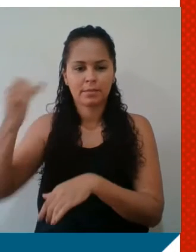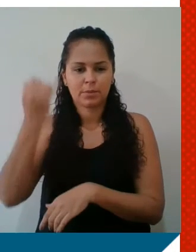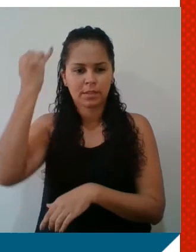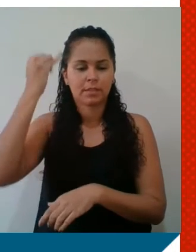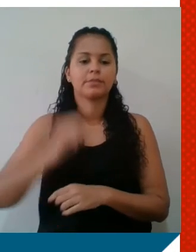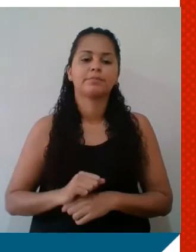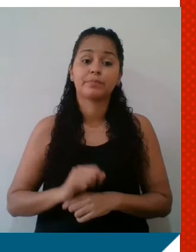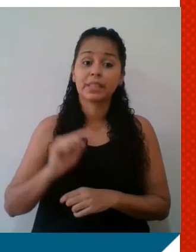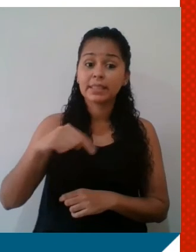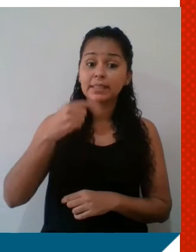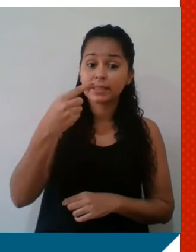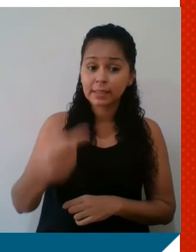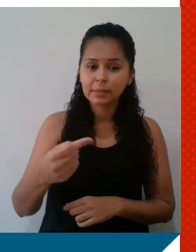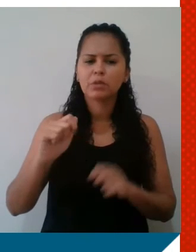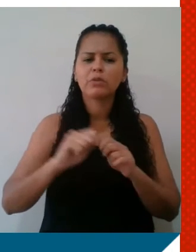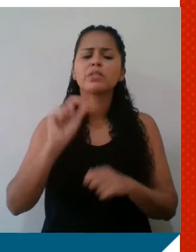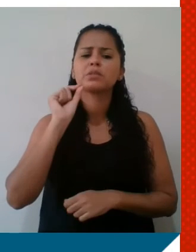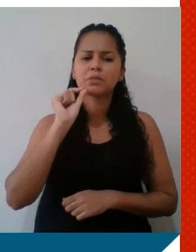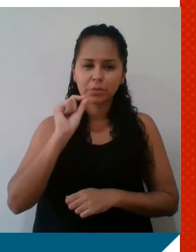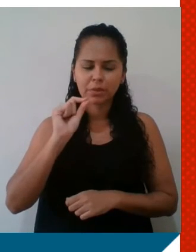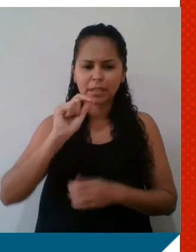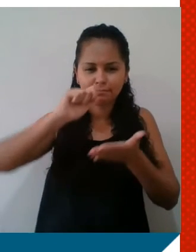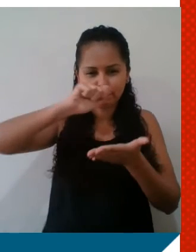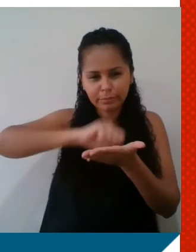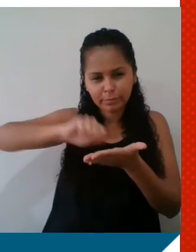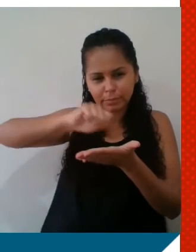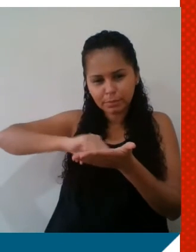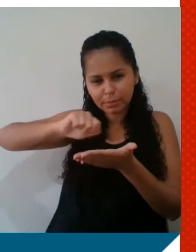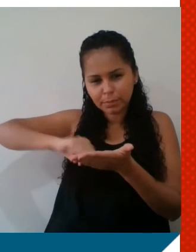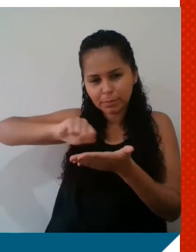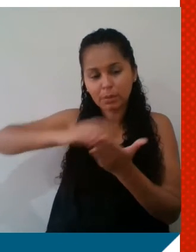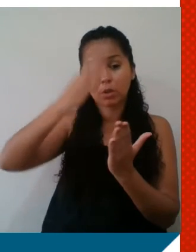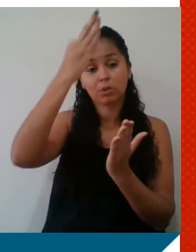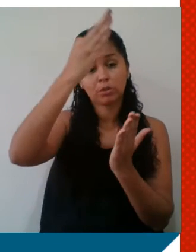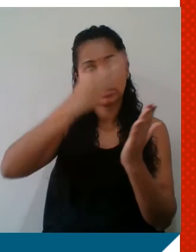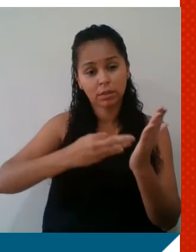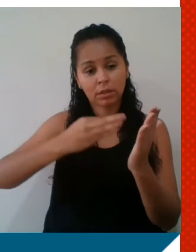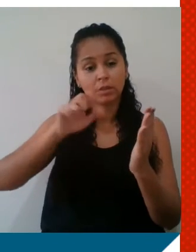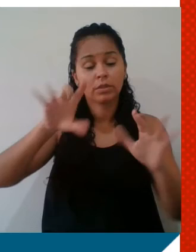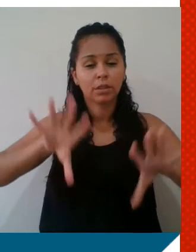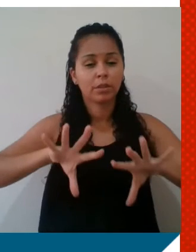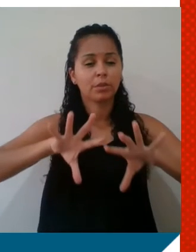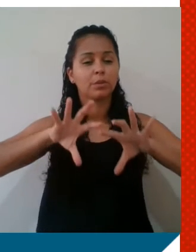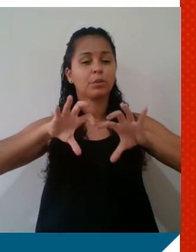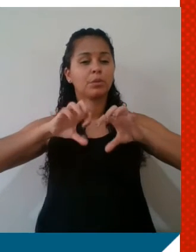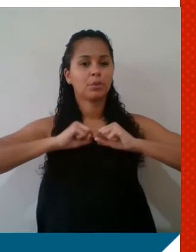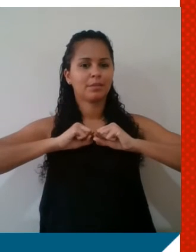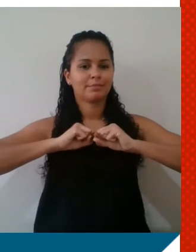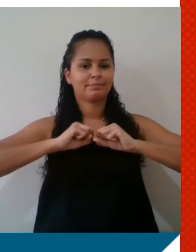importante. Depois disso, você vai fazer o quê? A reescritura desse texto para que você assimile